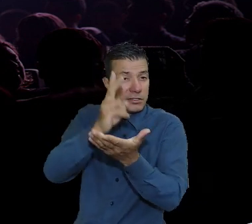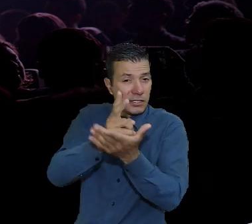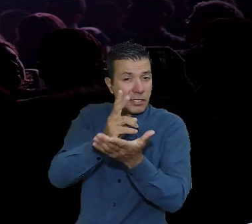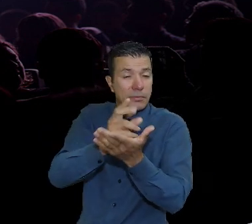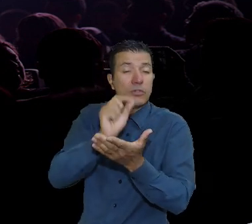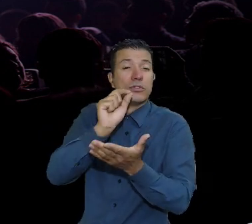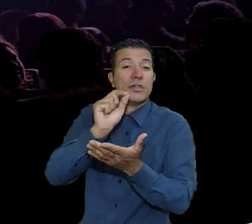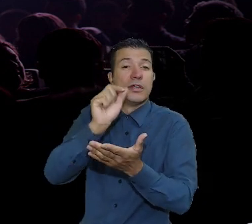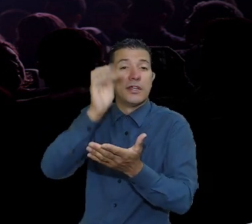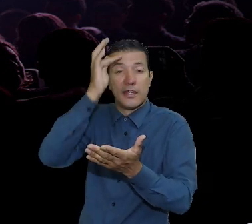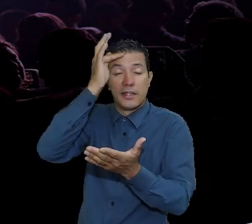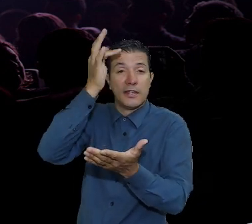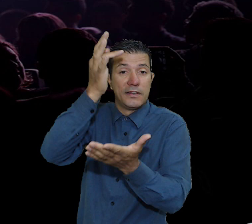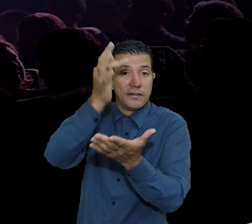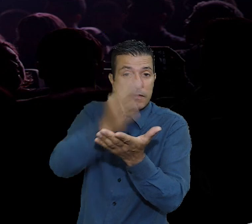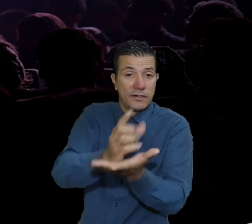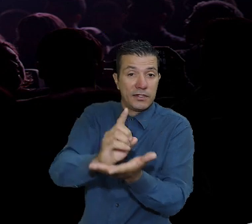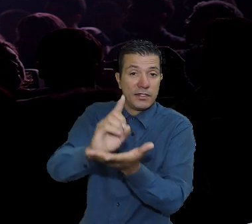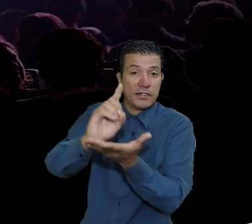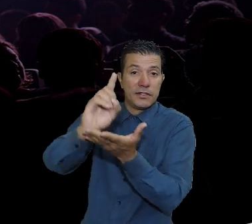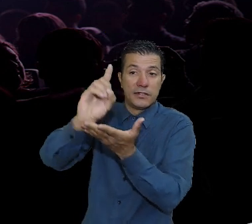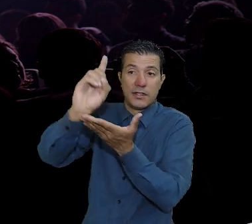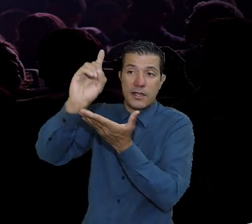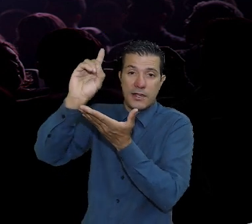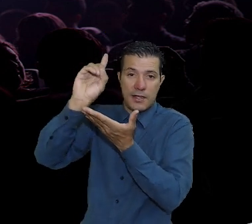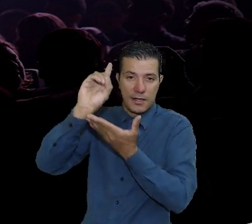eu serei